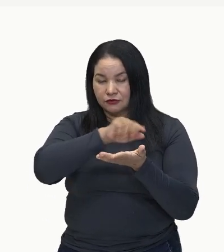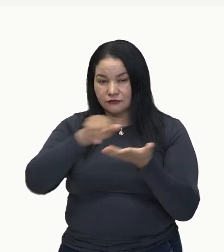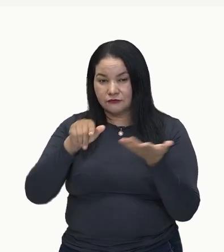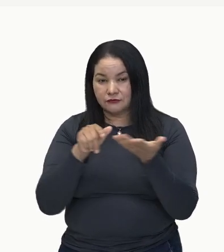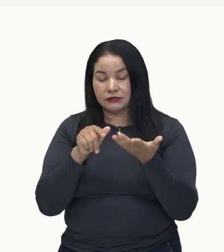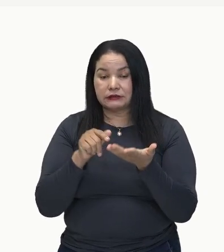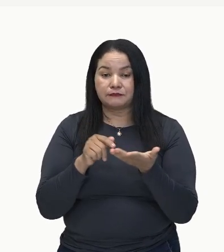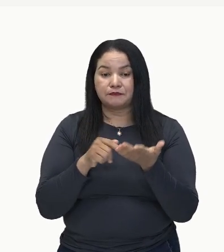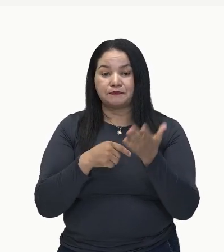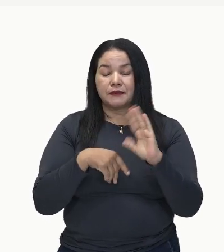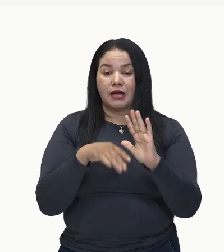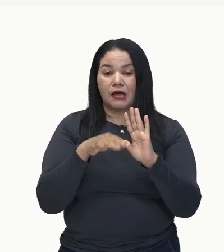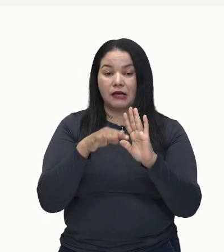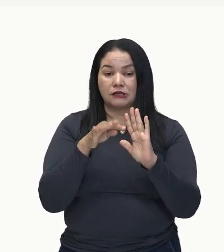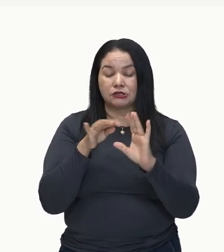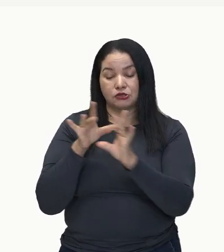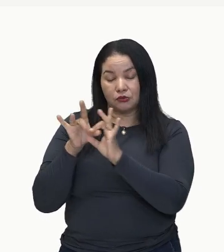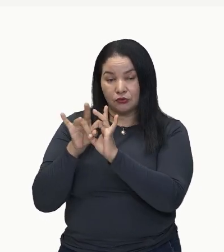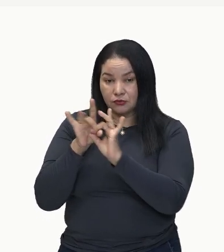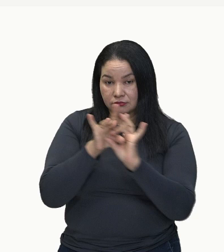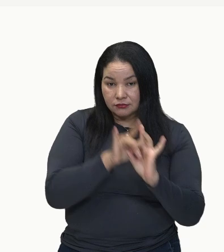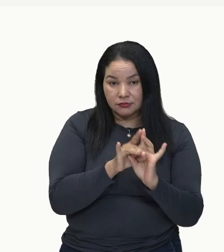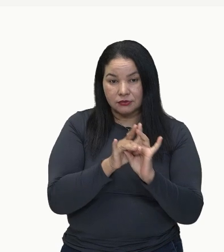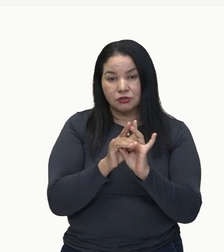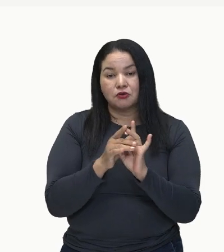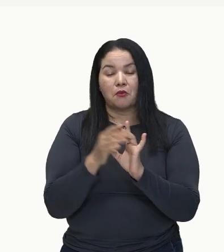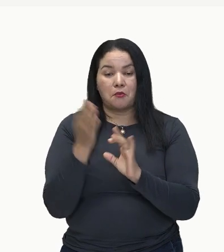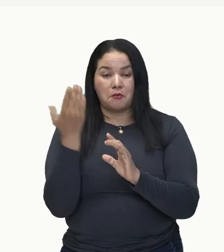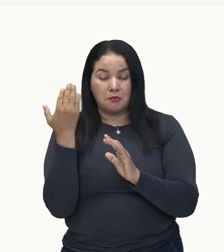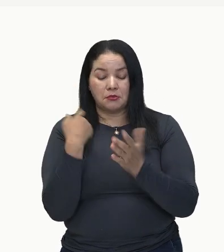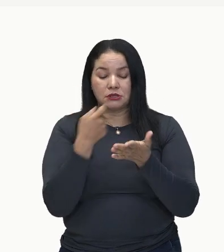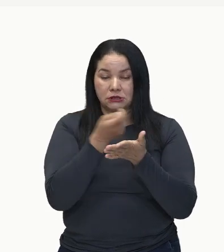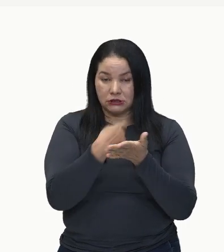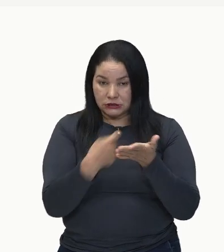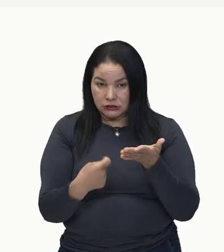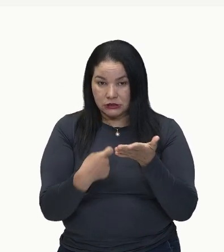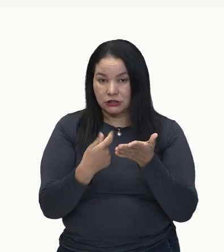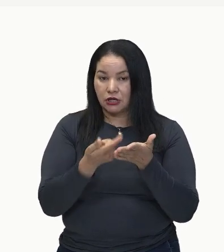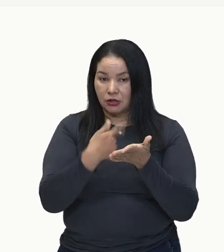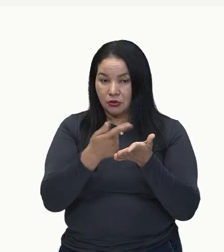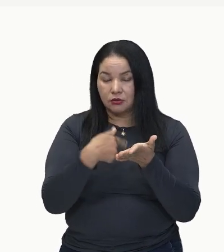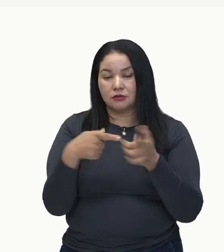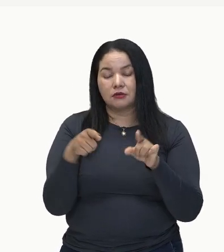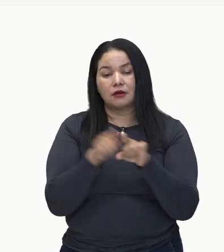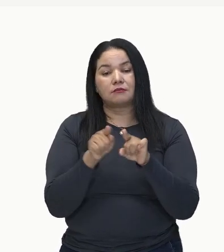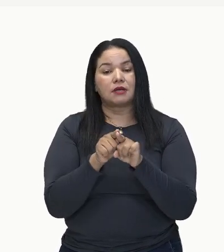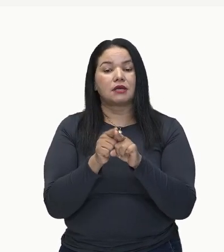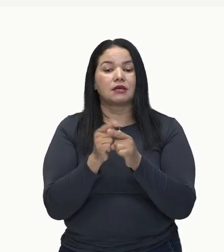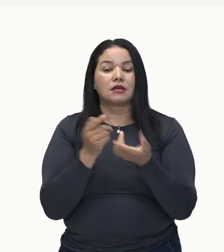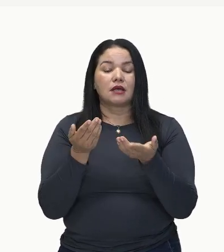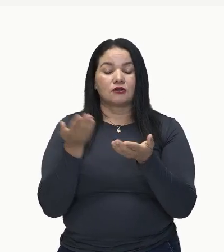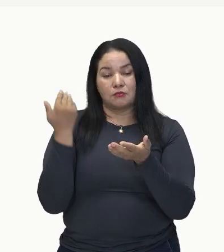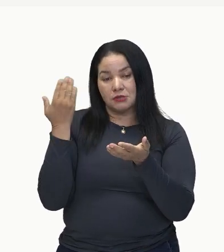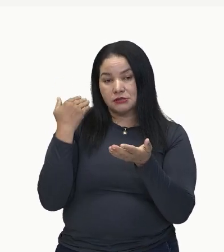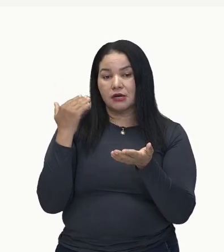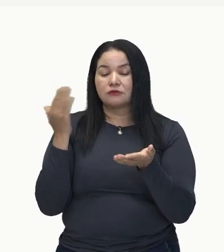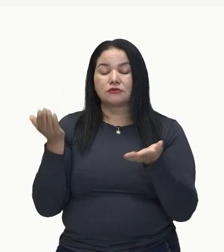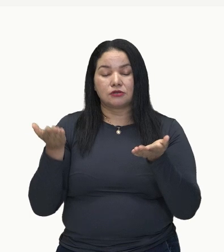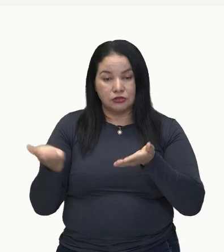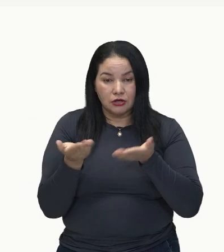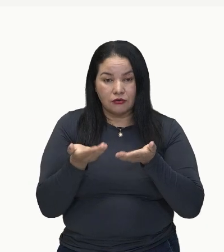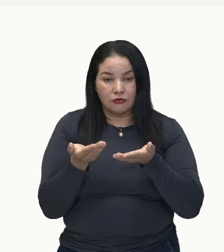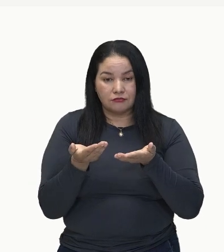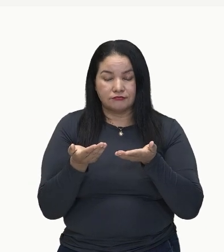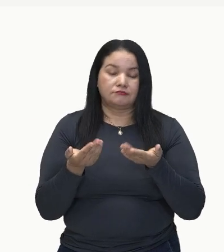obras que ele realizou no passado e obras mais atuais. Ele vai fazer uma avaliação da